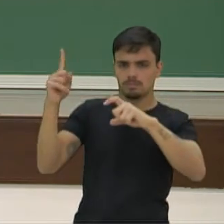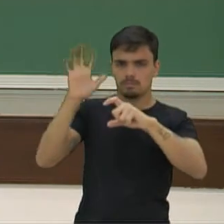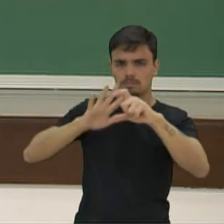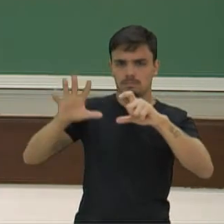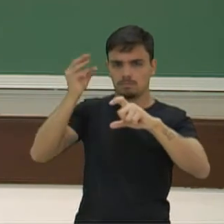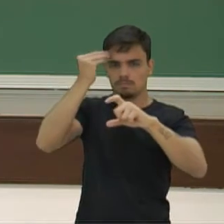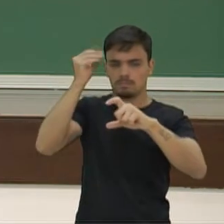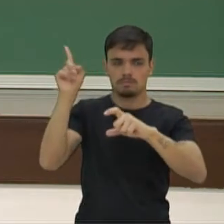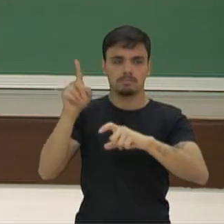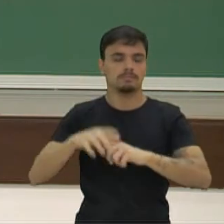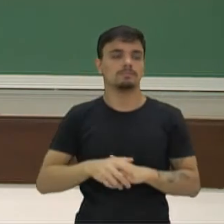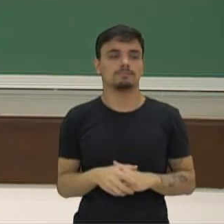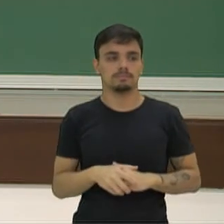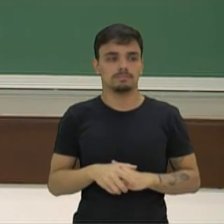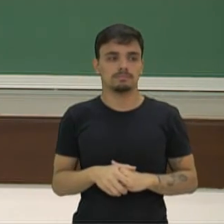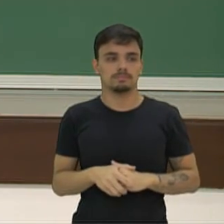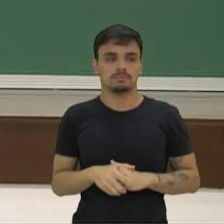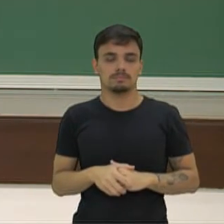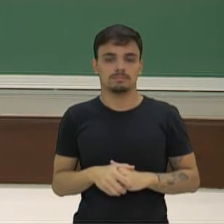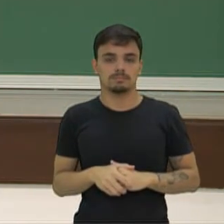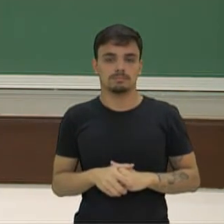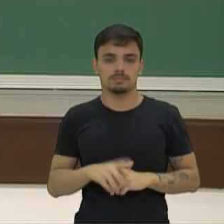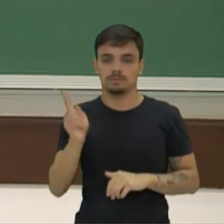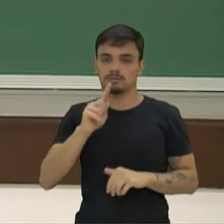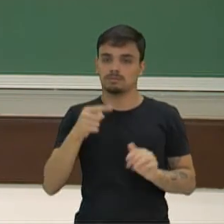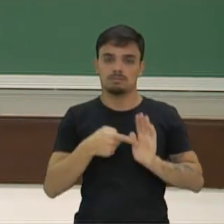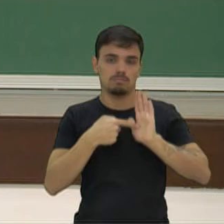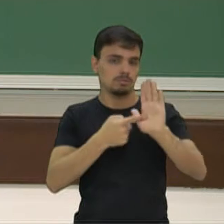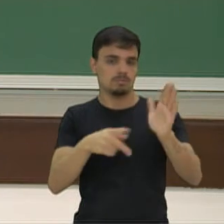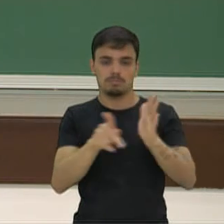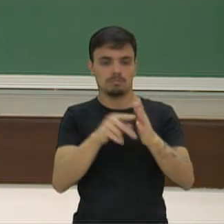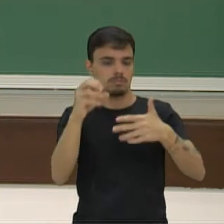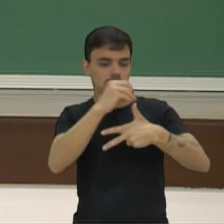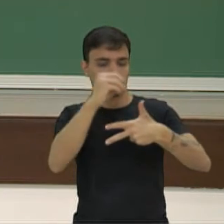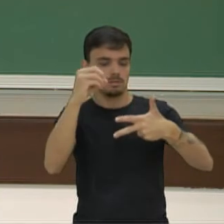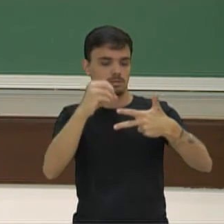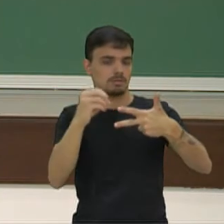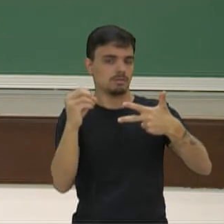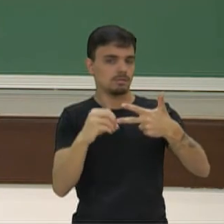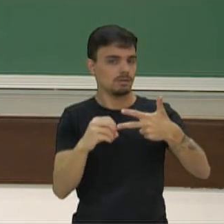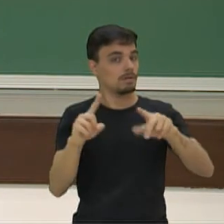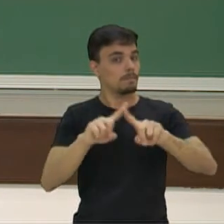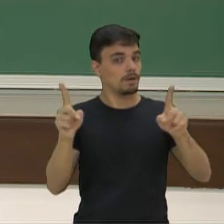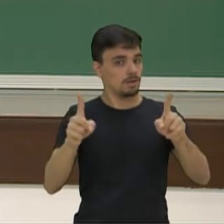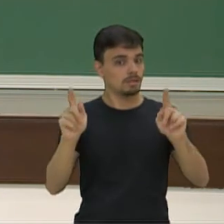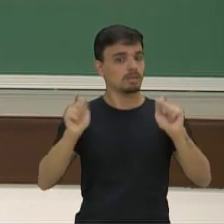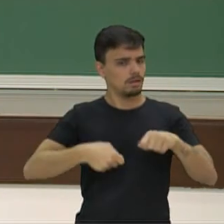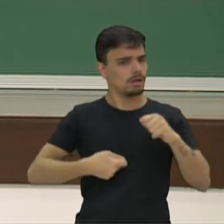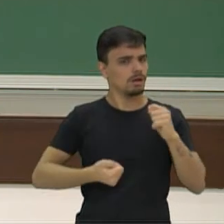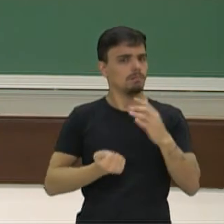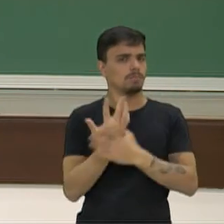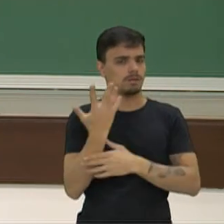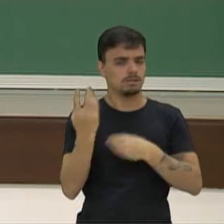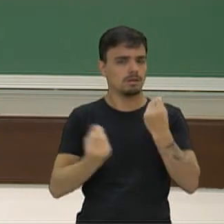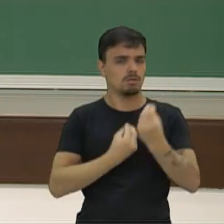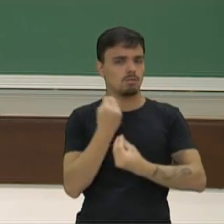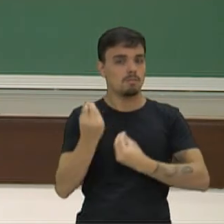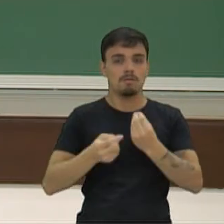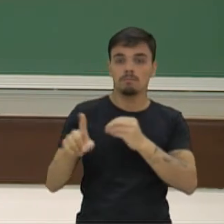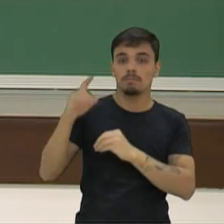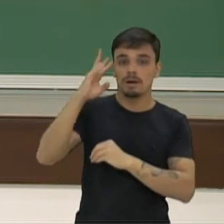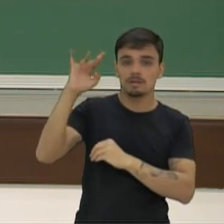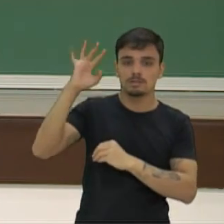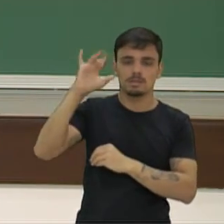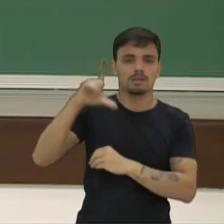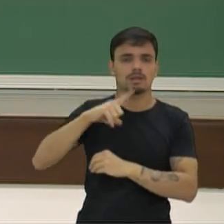disso, vou alertar. Isso não apareceu ainda no Enem. Isso não apareceu. A chance é muito grande. Imaginou? Vai que apareça